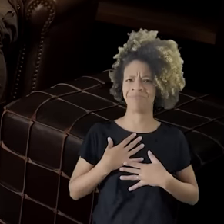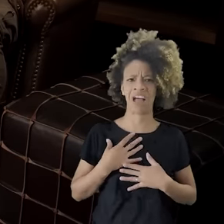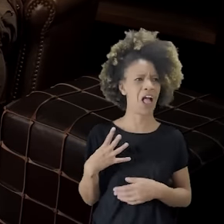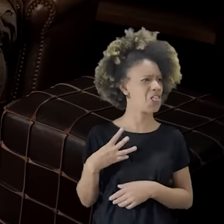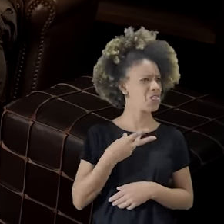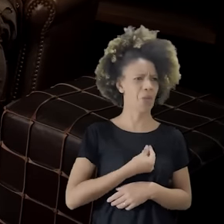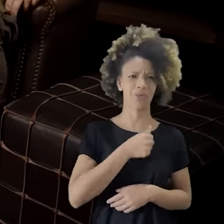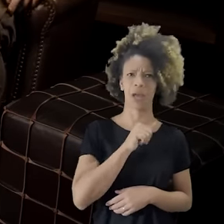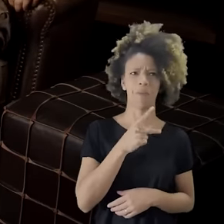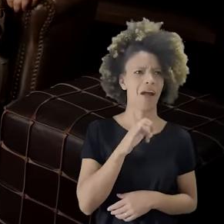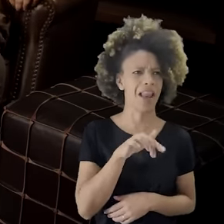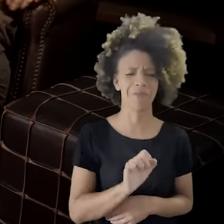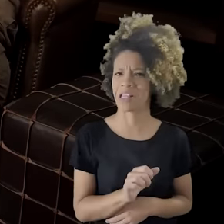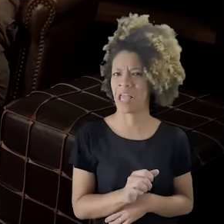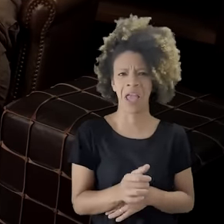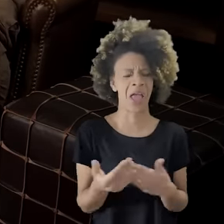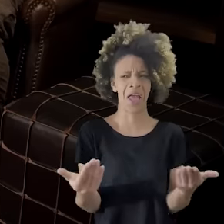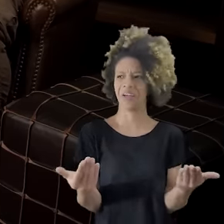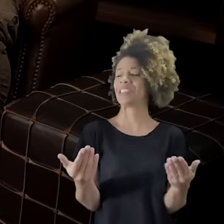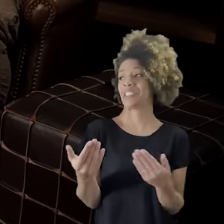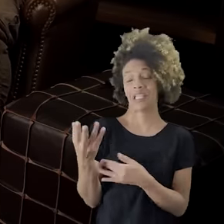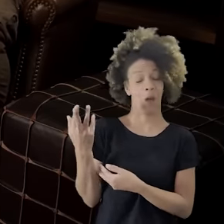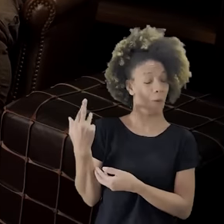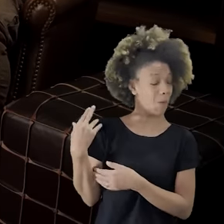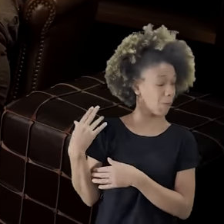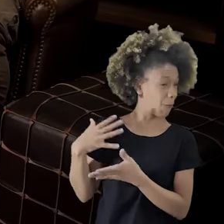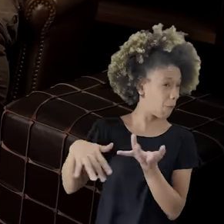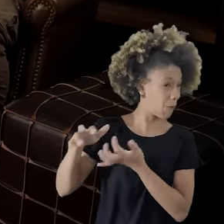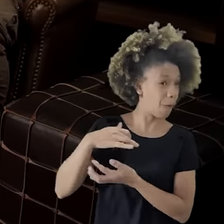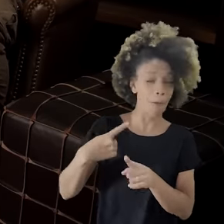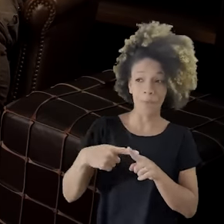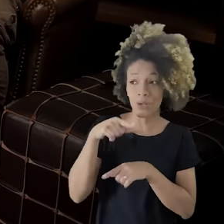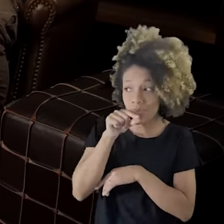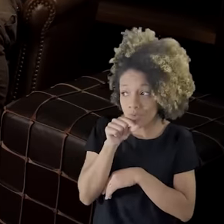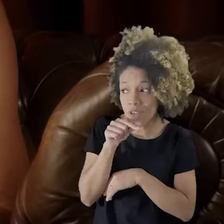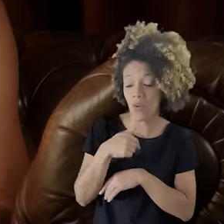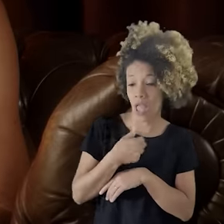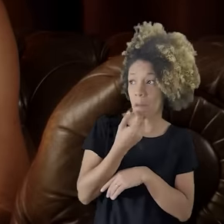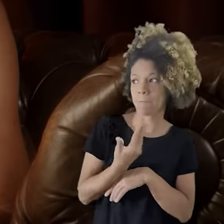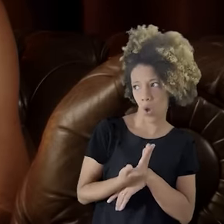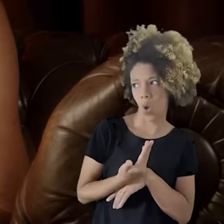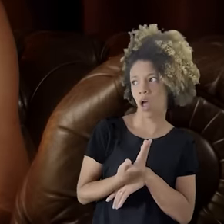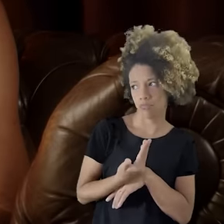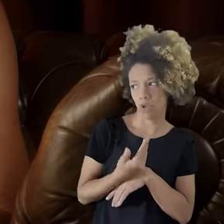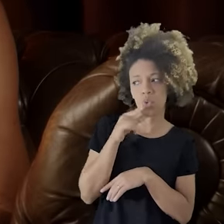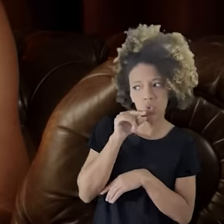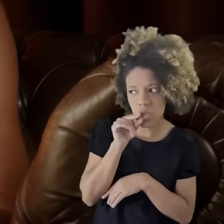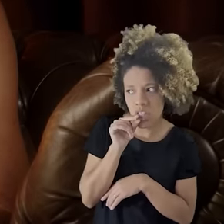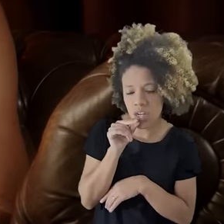mais trans do que Apocalipse é história e aí deu o roubo danado porque no Twitter eu era boa no no